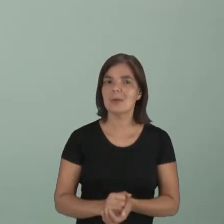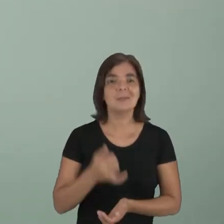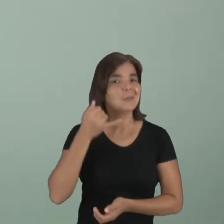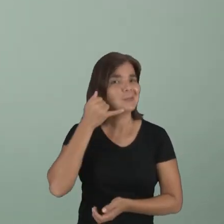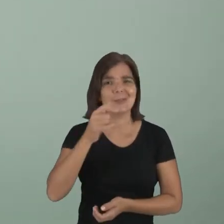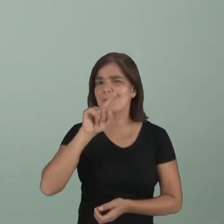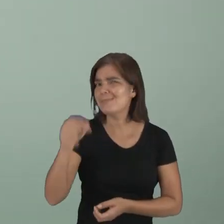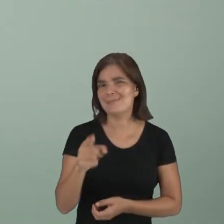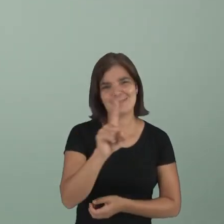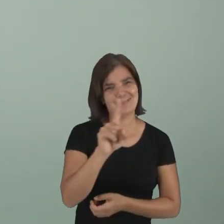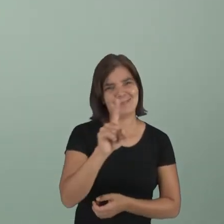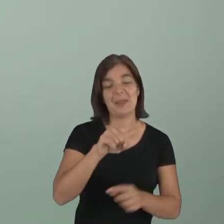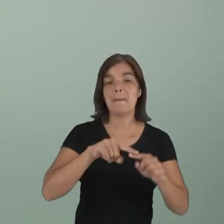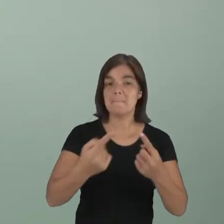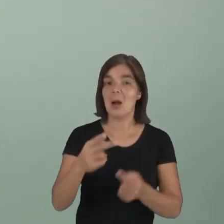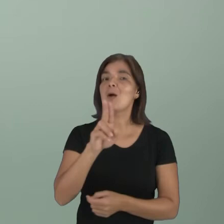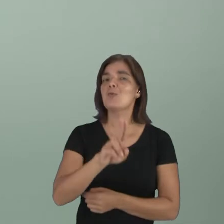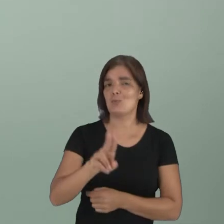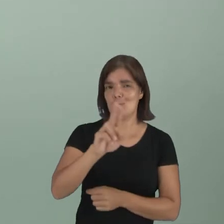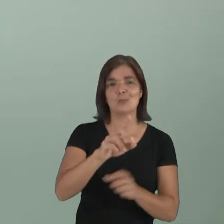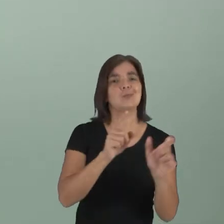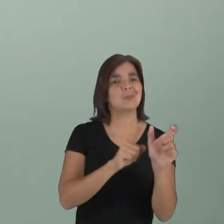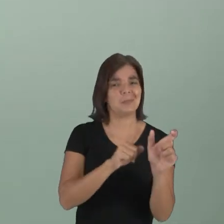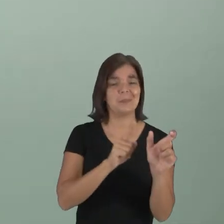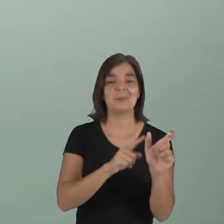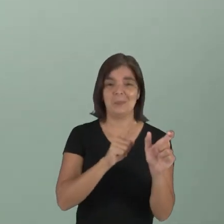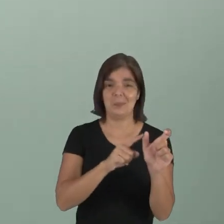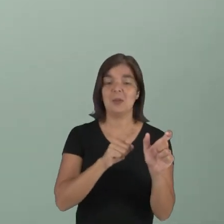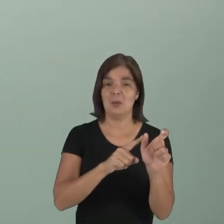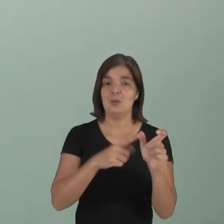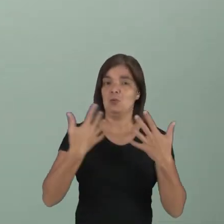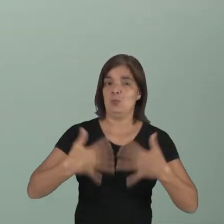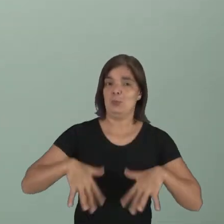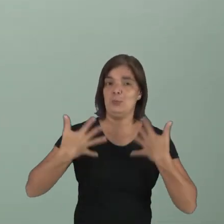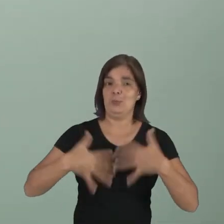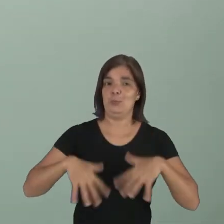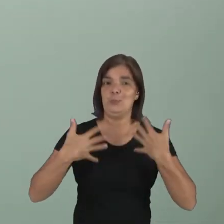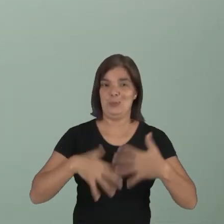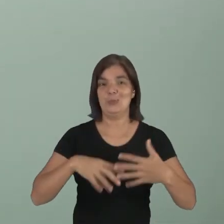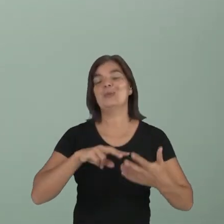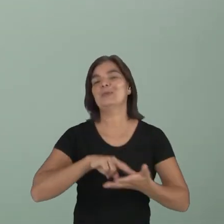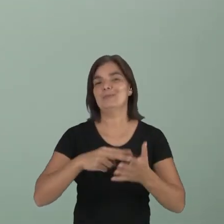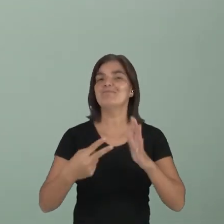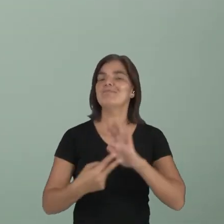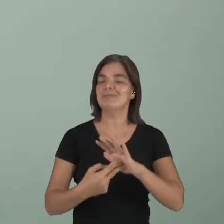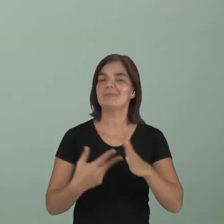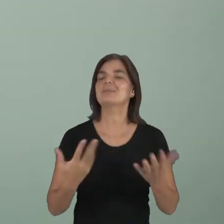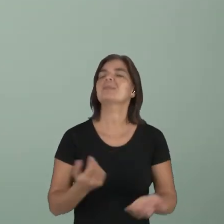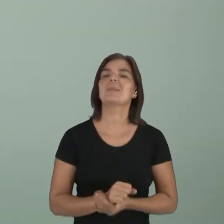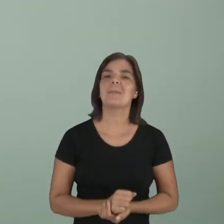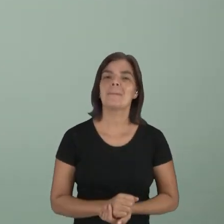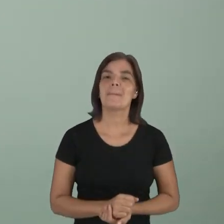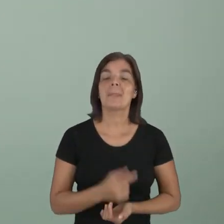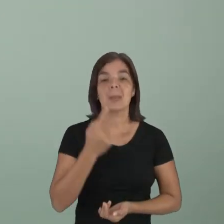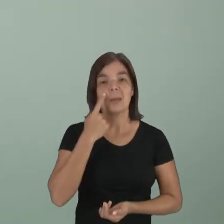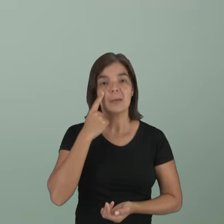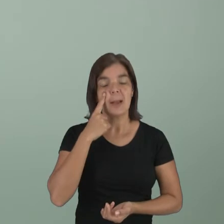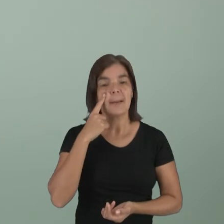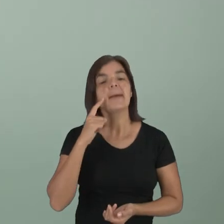não ligou 1000 vezes, mas você usou essa expressão como um recurso expressivo para enfatizar,